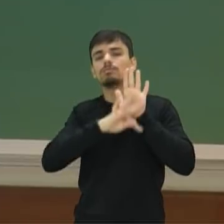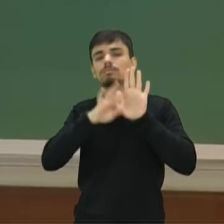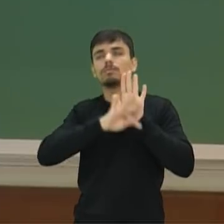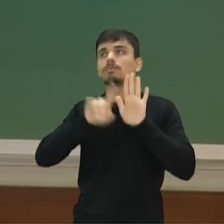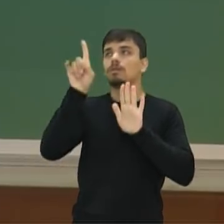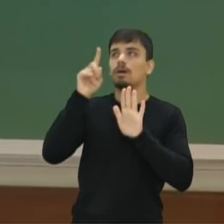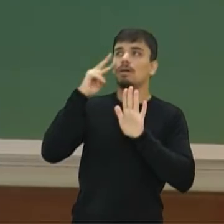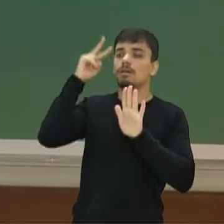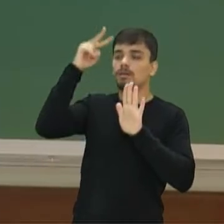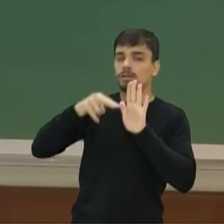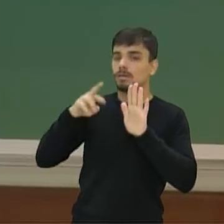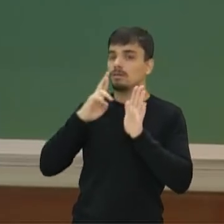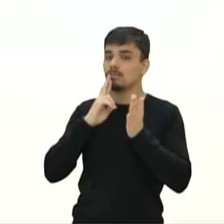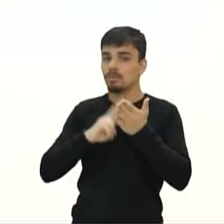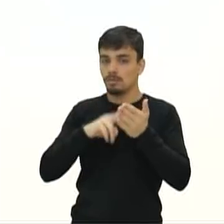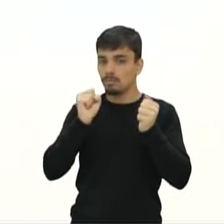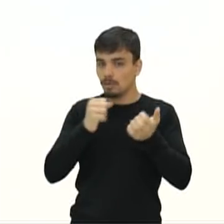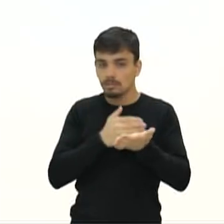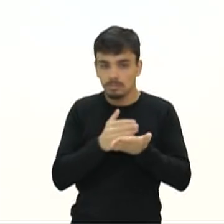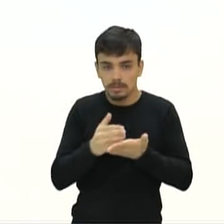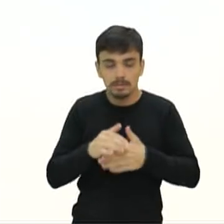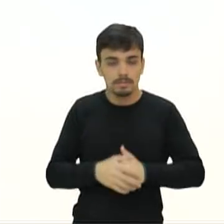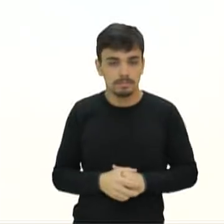você me responder. Vamos lá? Let's go!